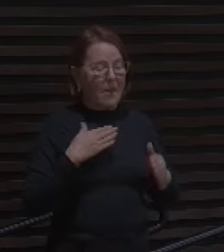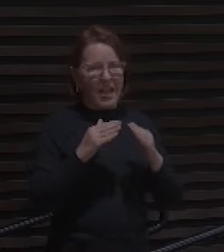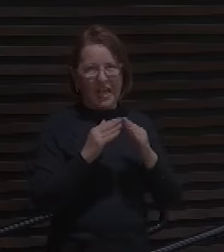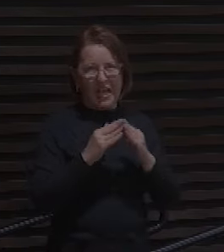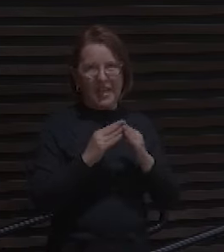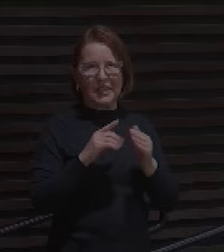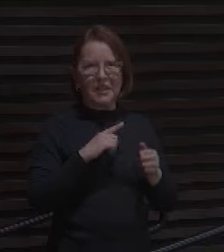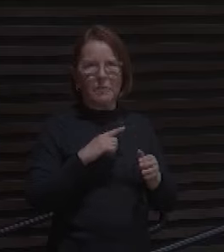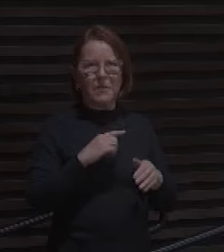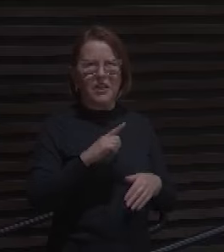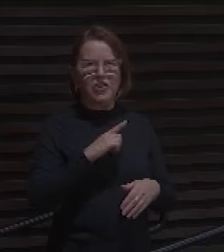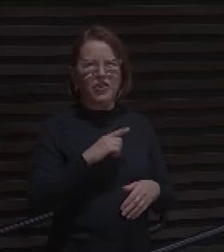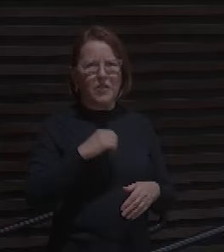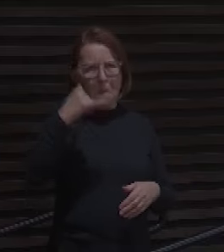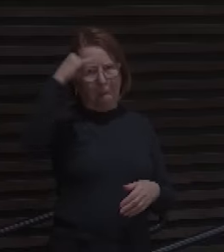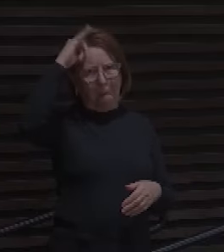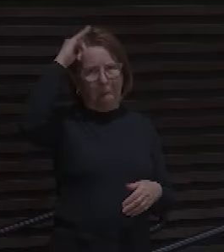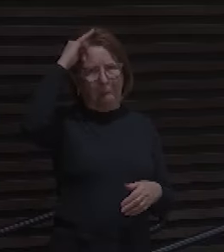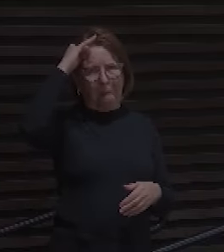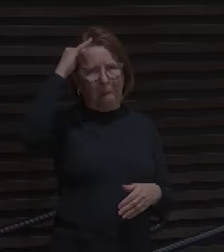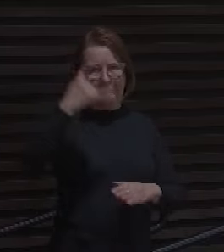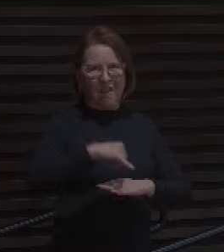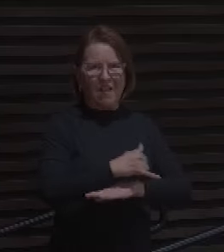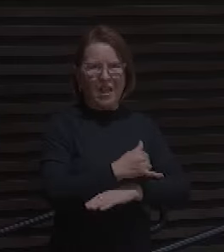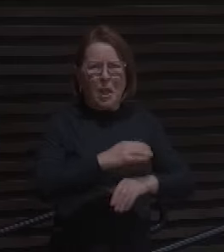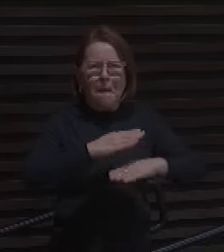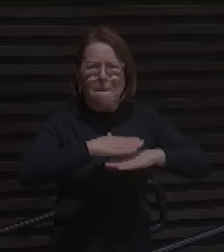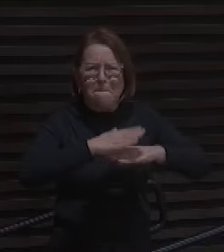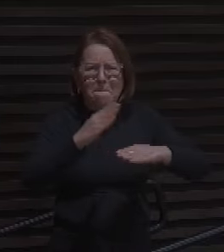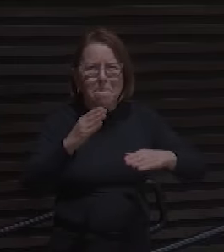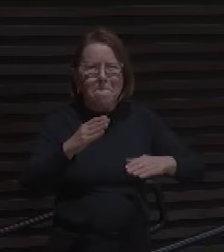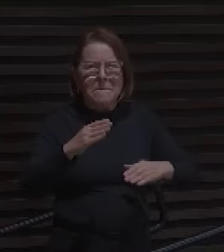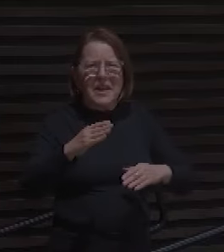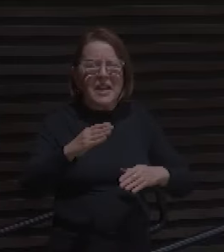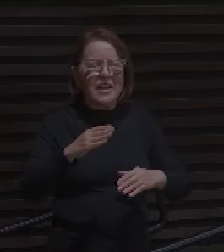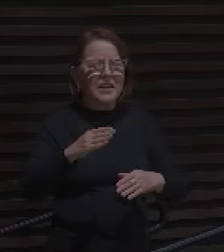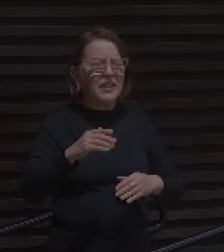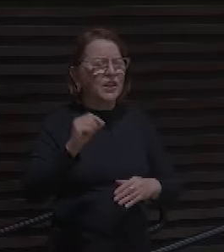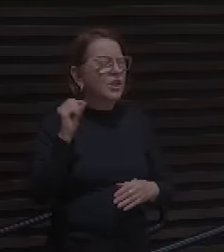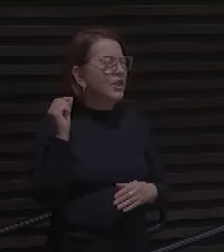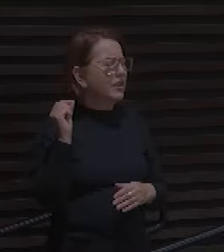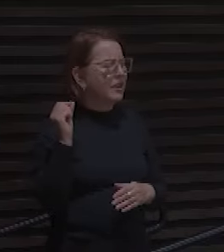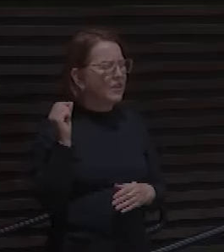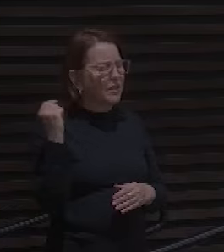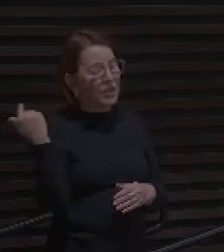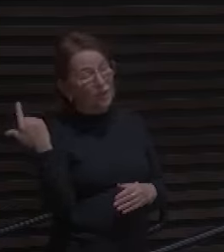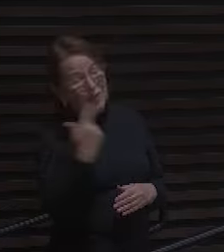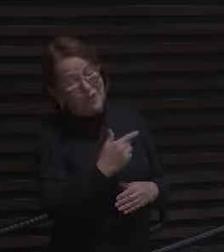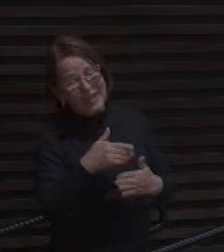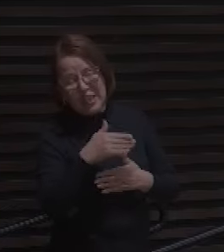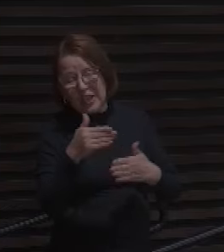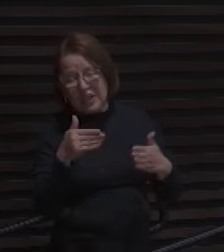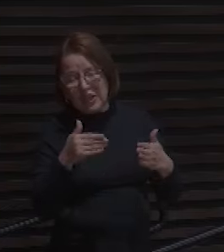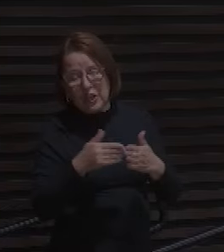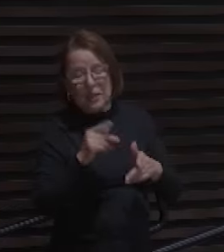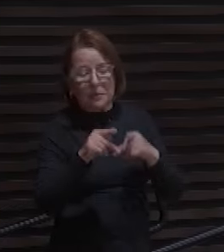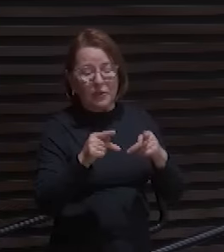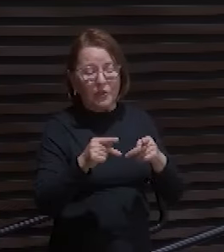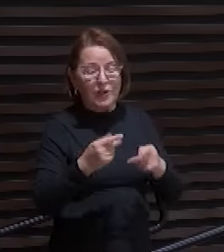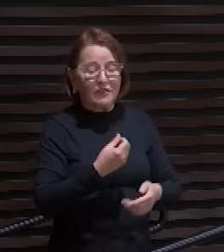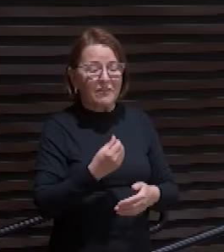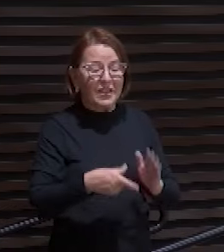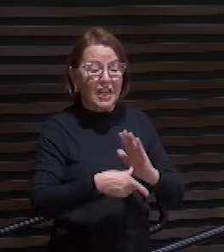bois e ovelhas, mais do que possuíam todos os que antes de mim viveram em Jerusalém. Olha aqui, o cara se lança a